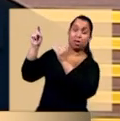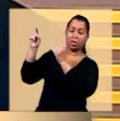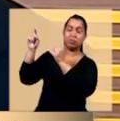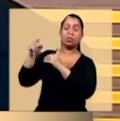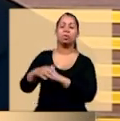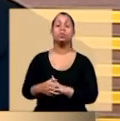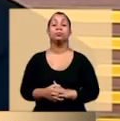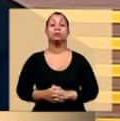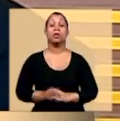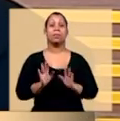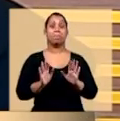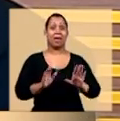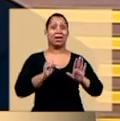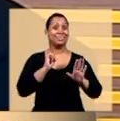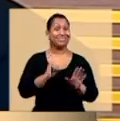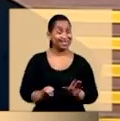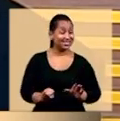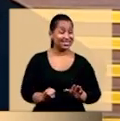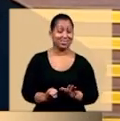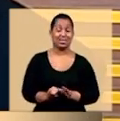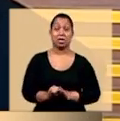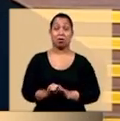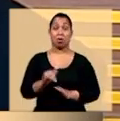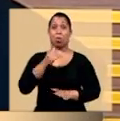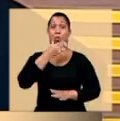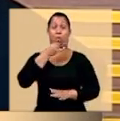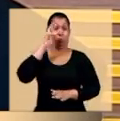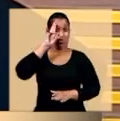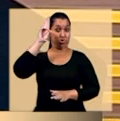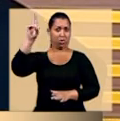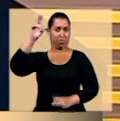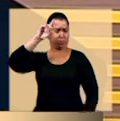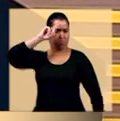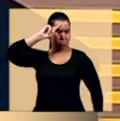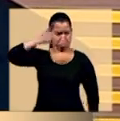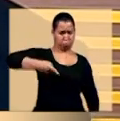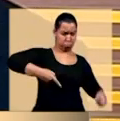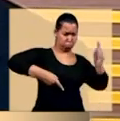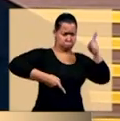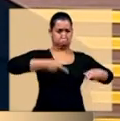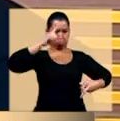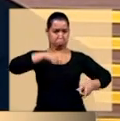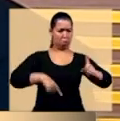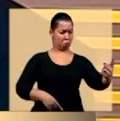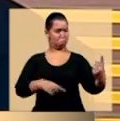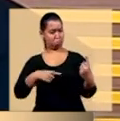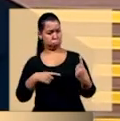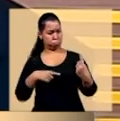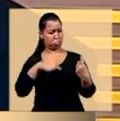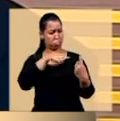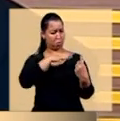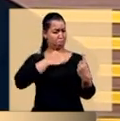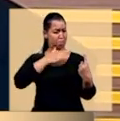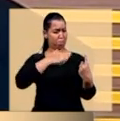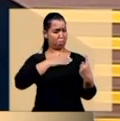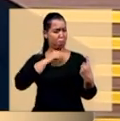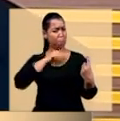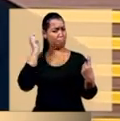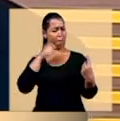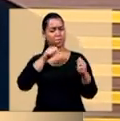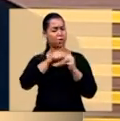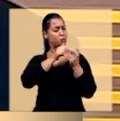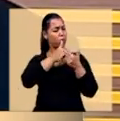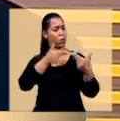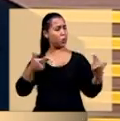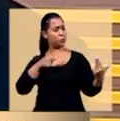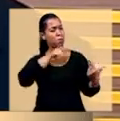que é decorrente do próprio contrato de trabalho. Só que isso não significa que o empregador seja dono do empregado e que possa fazer com